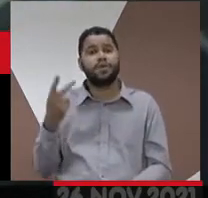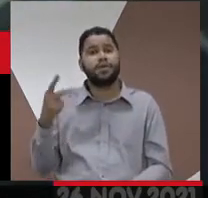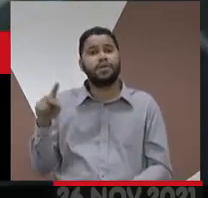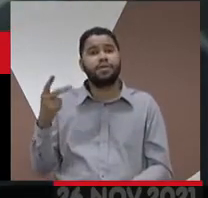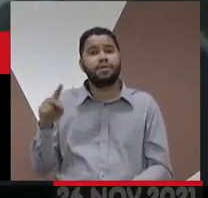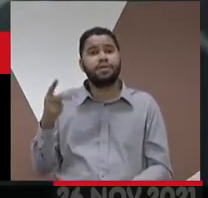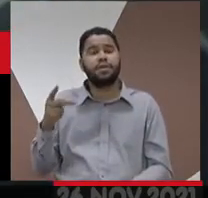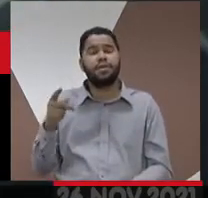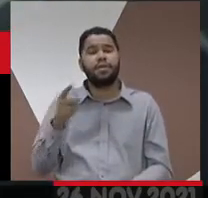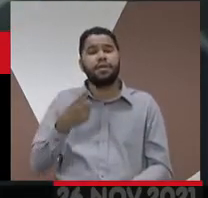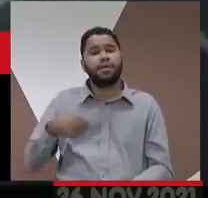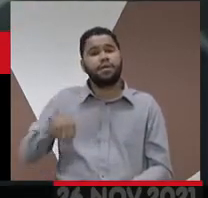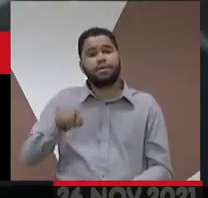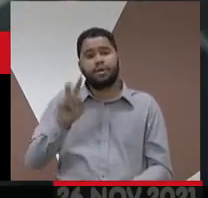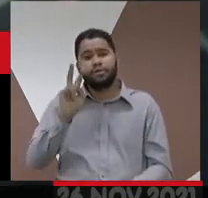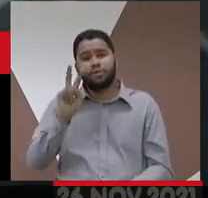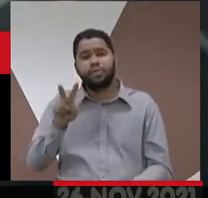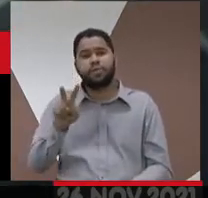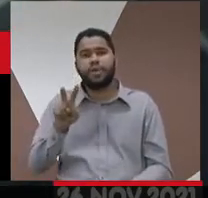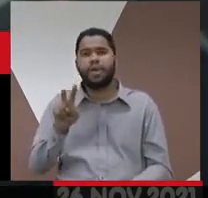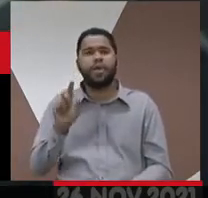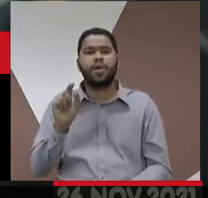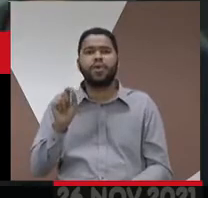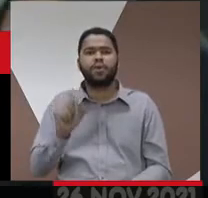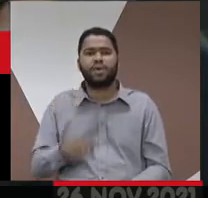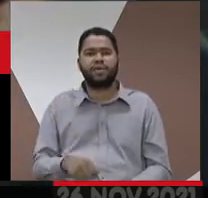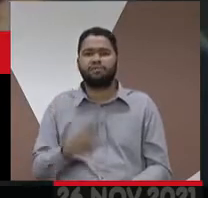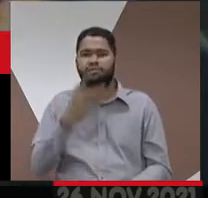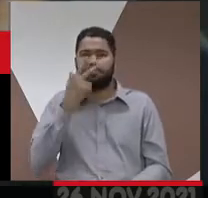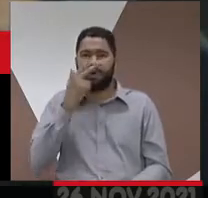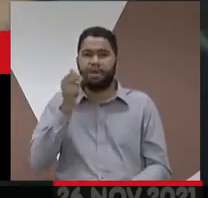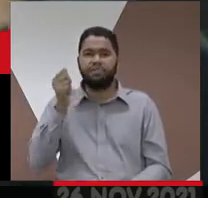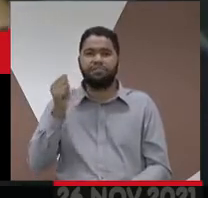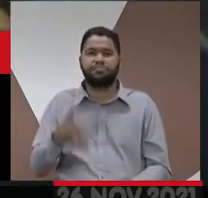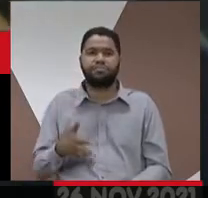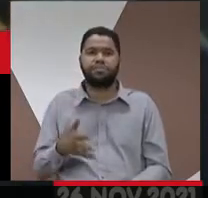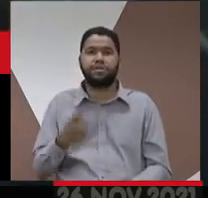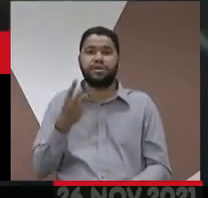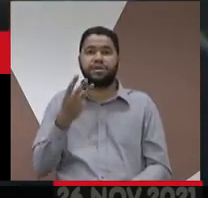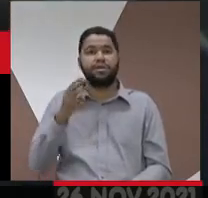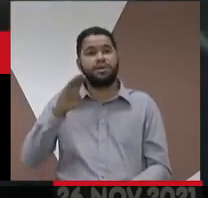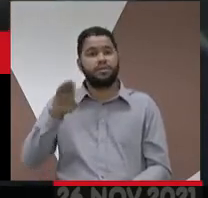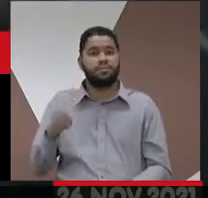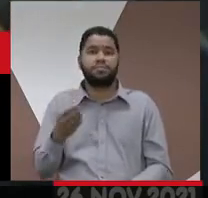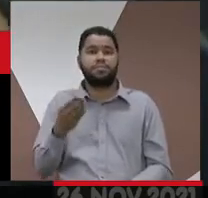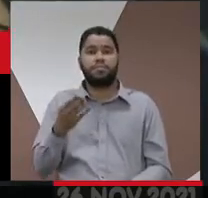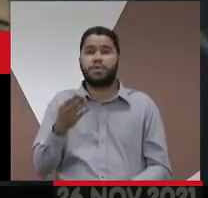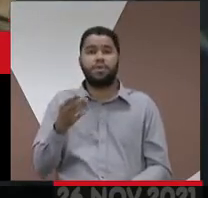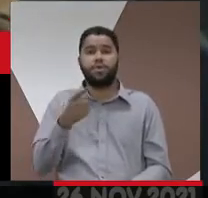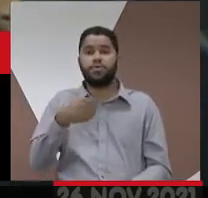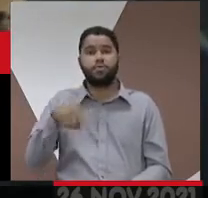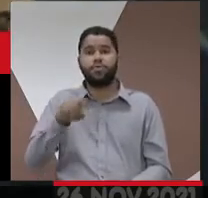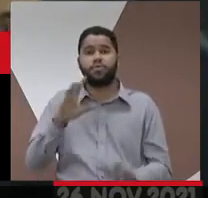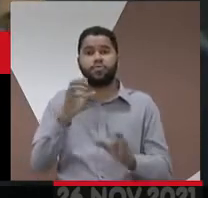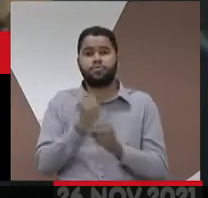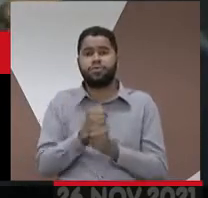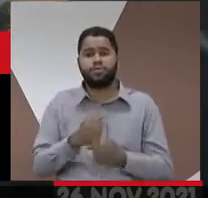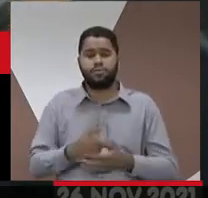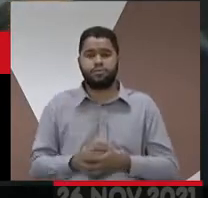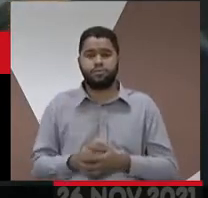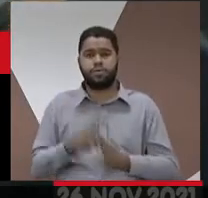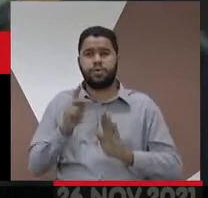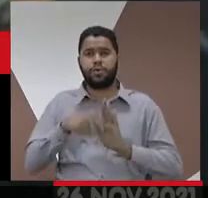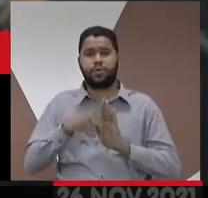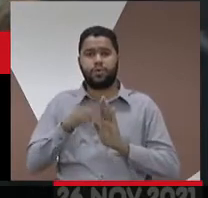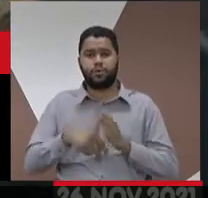a nosso ver, são totalmente inúteis, porque com 3 bilhões você faz todo o